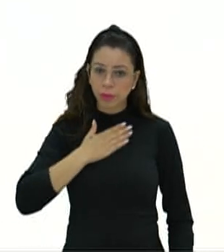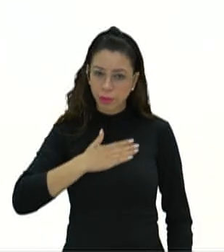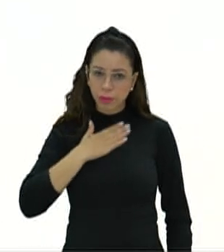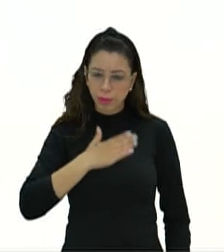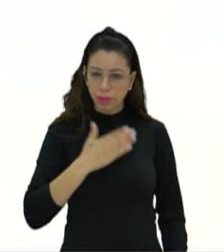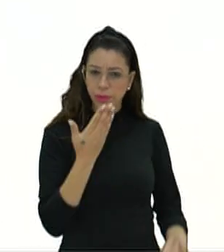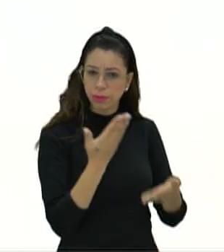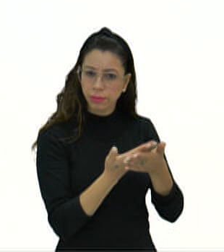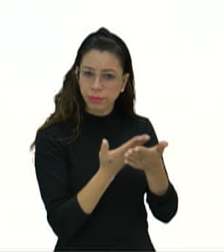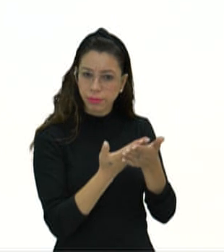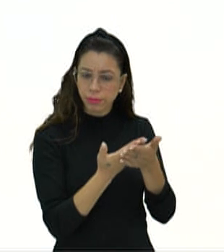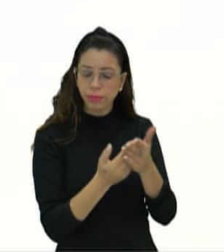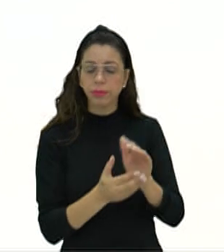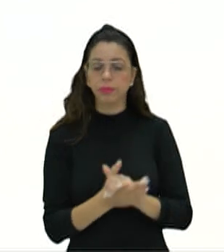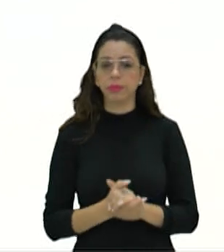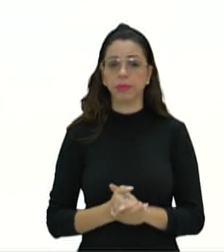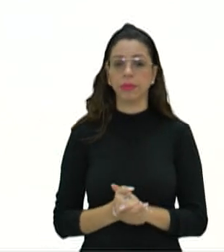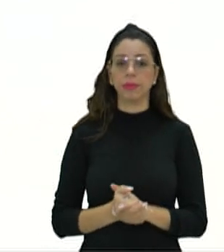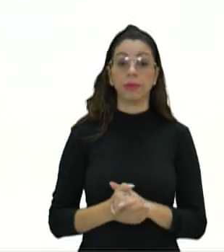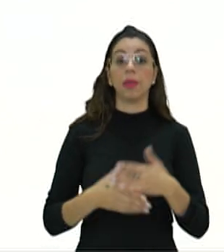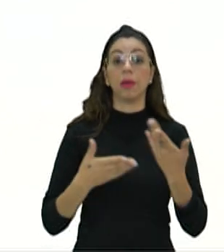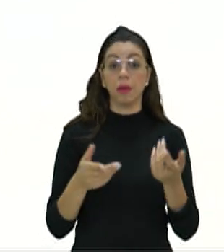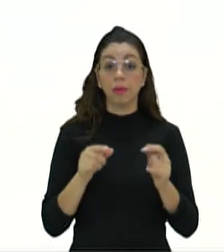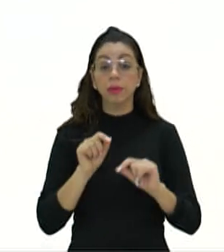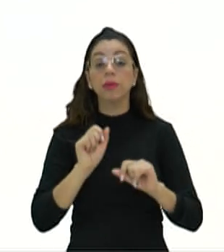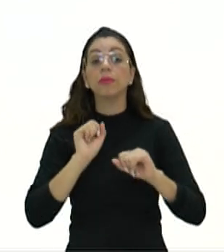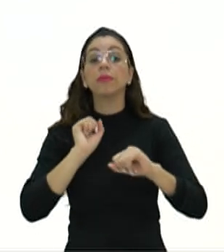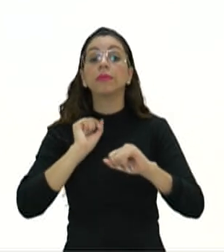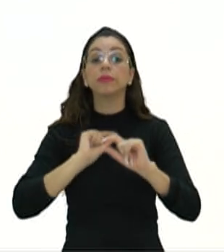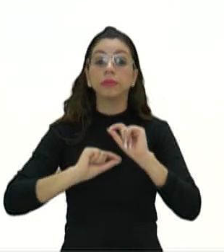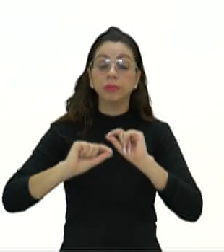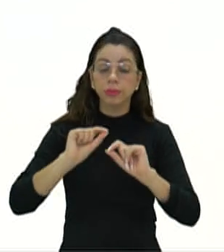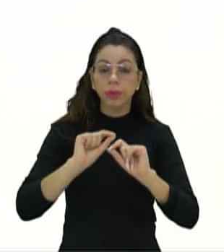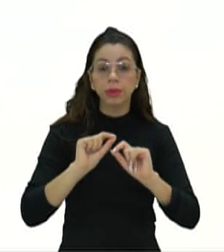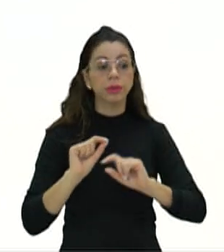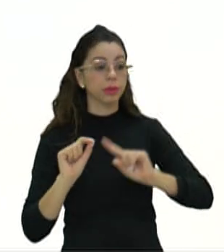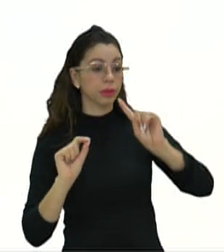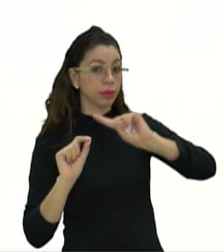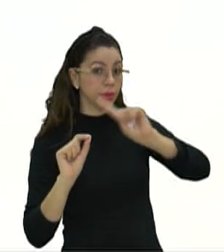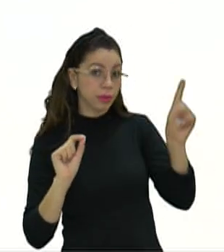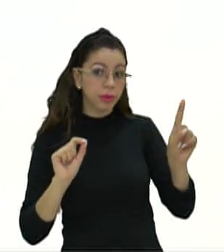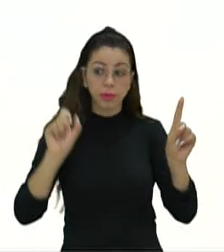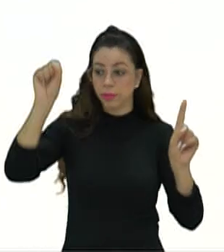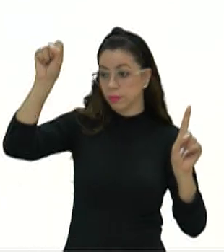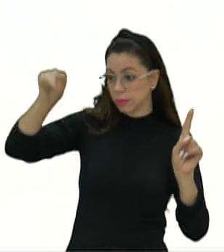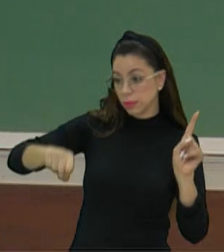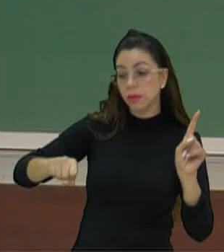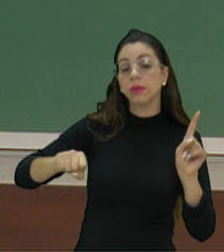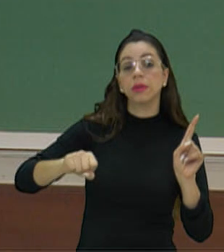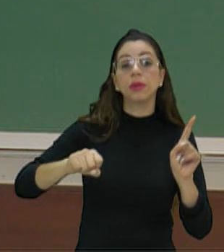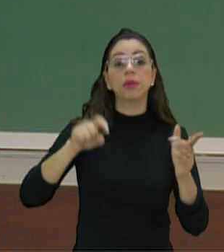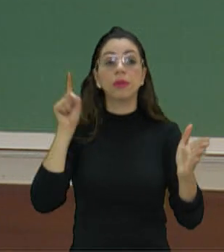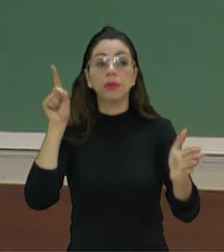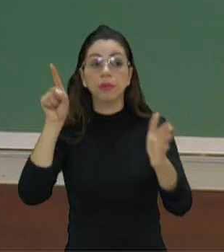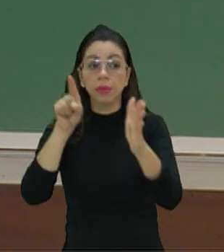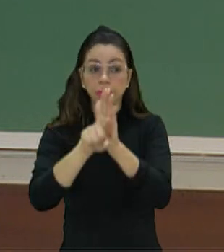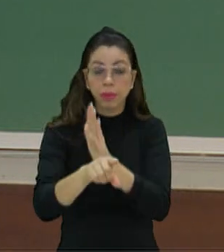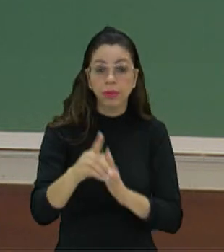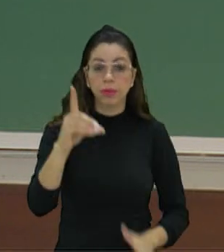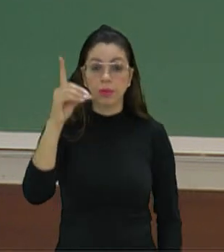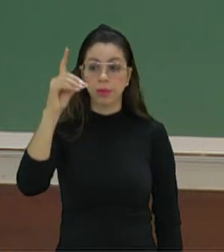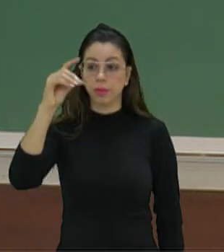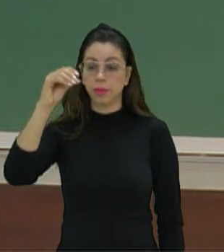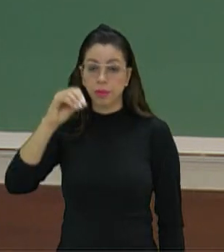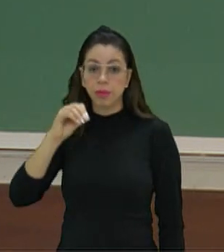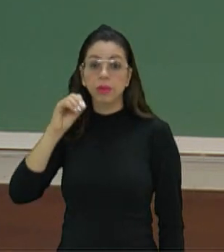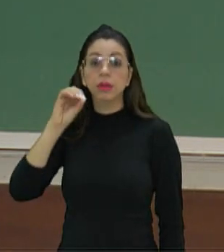estudar? Lembrando que você pode dar uma resposta afirmativa ou negativa. É uma pergunta feita com o do. Caso você